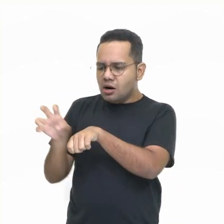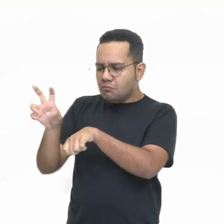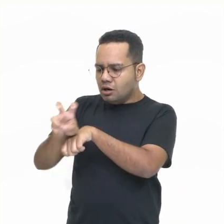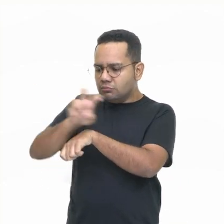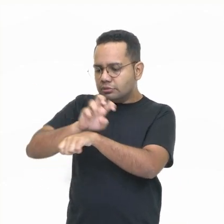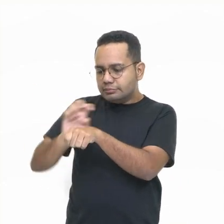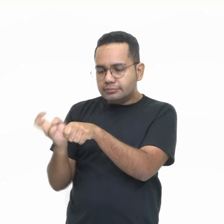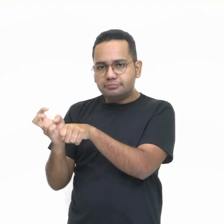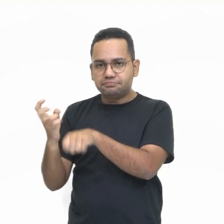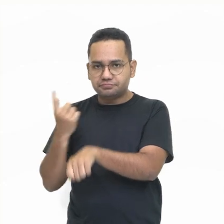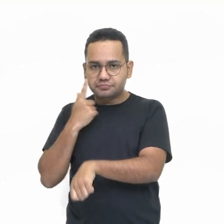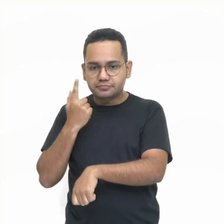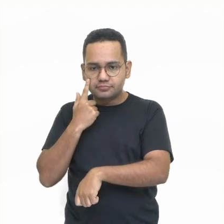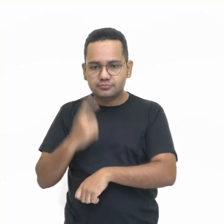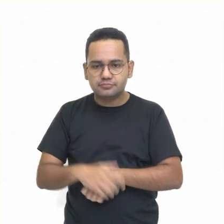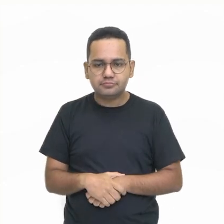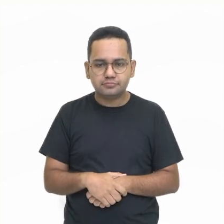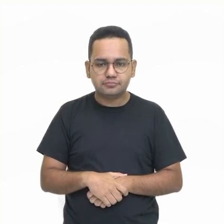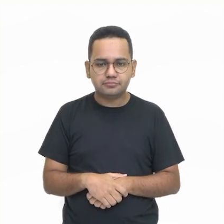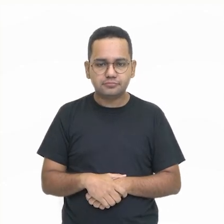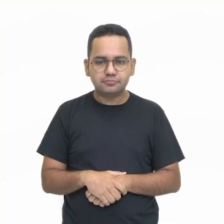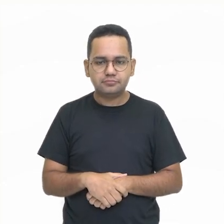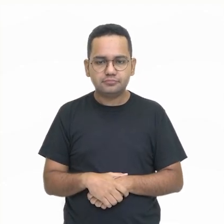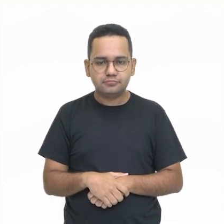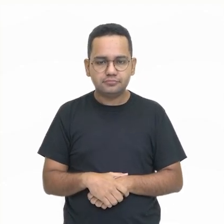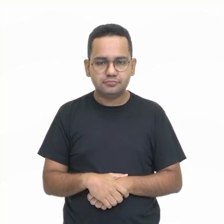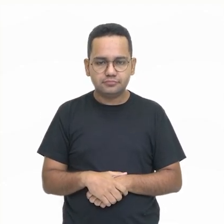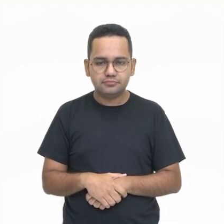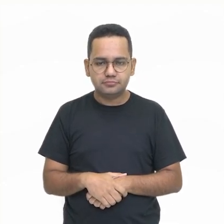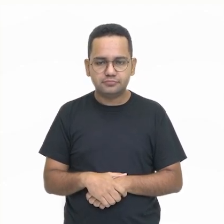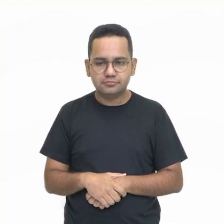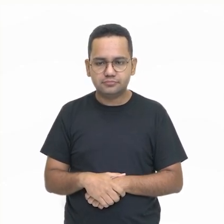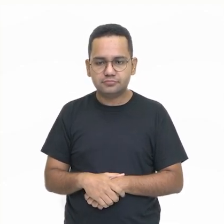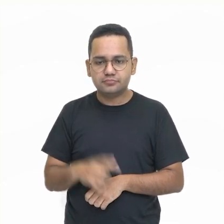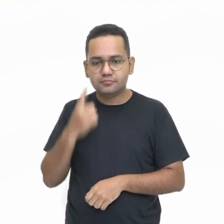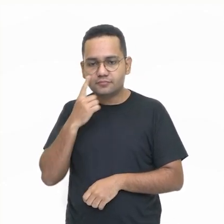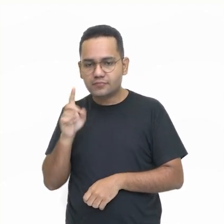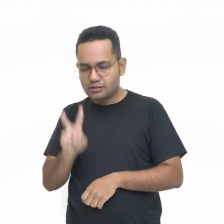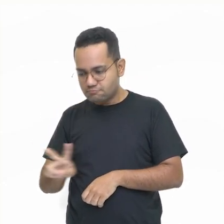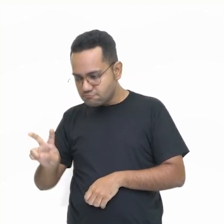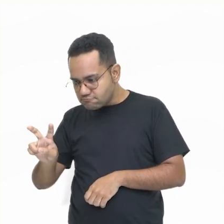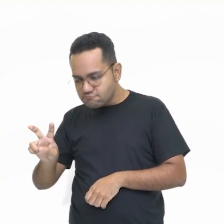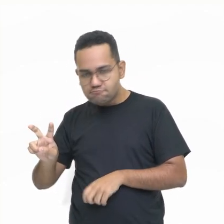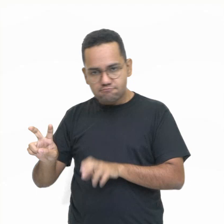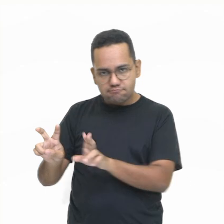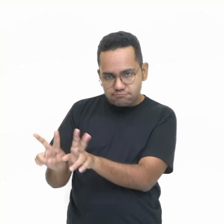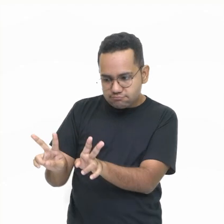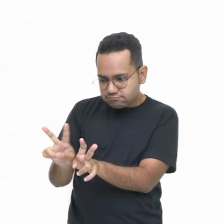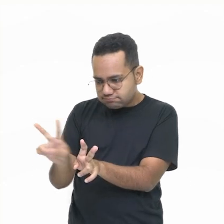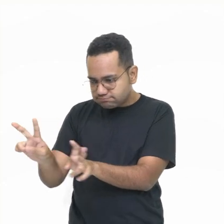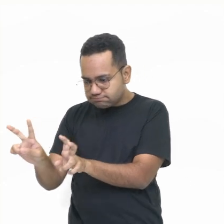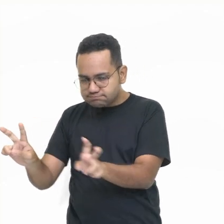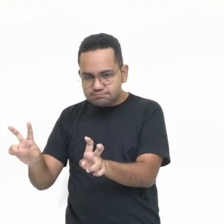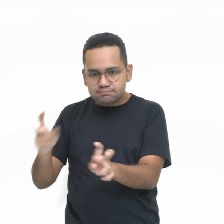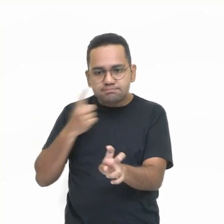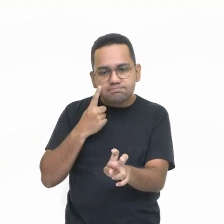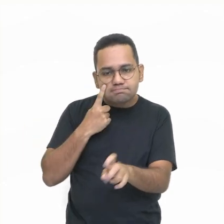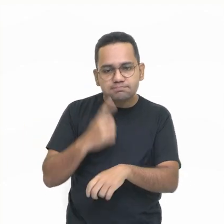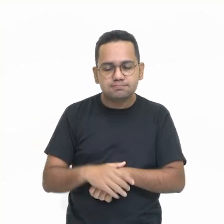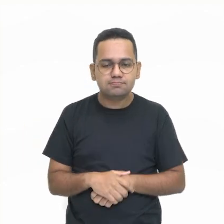receptores, nesse momento, vão existir receptores como esses daqui, que